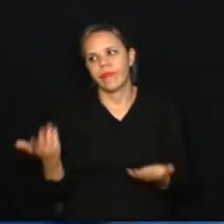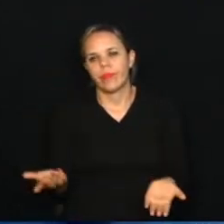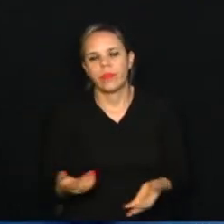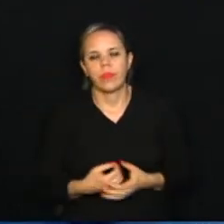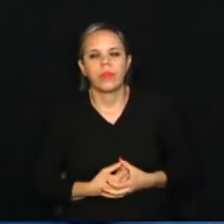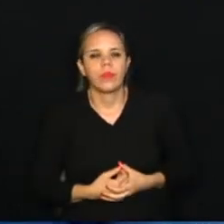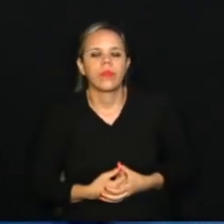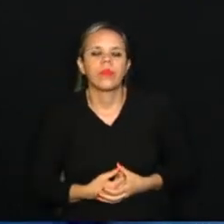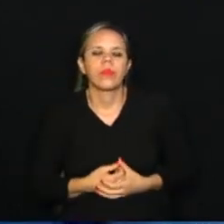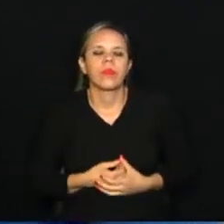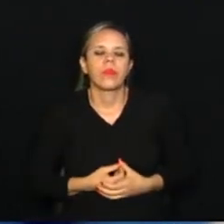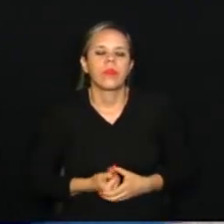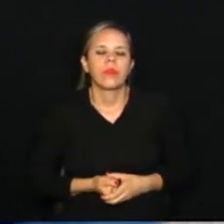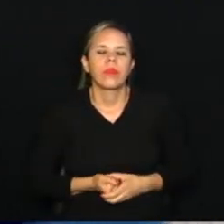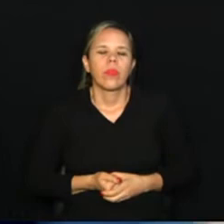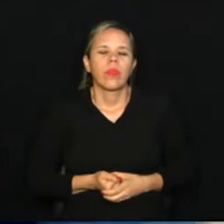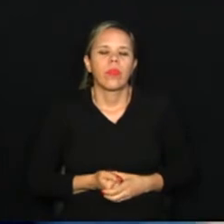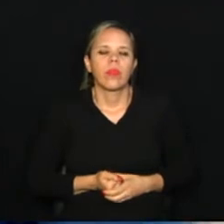Então,